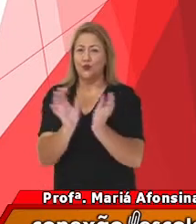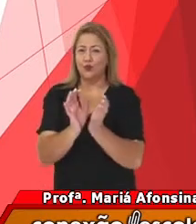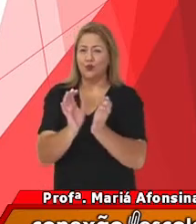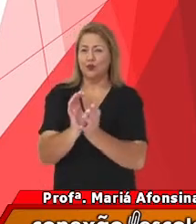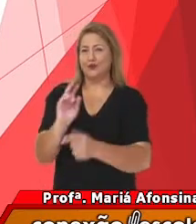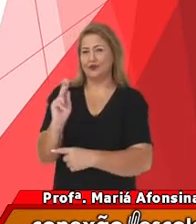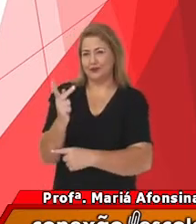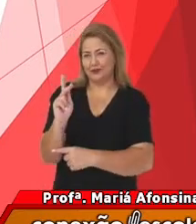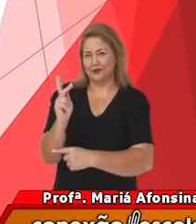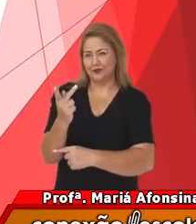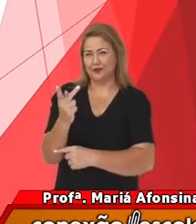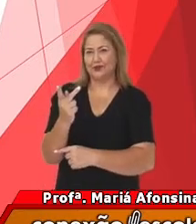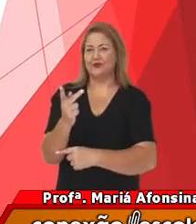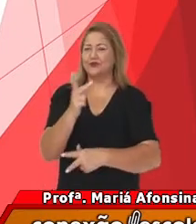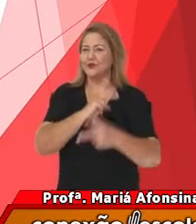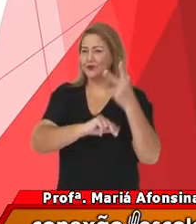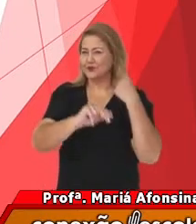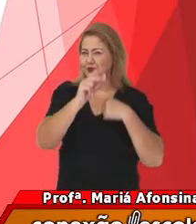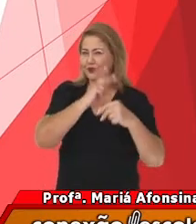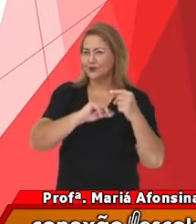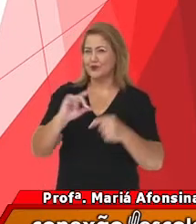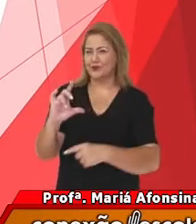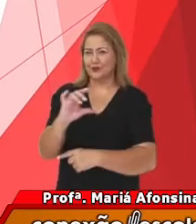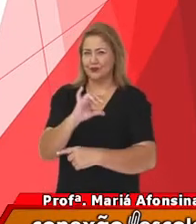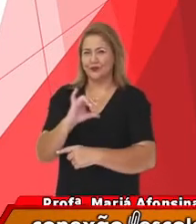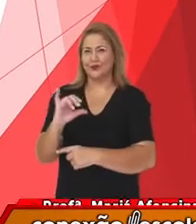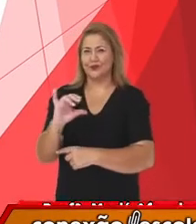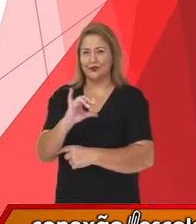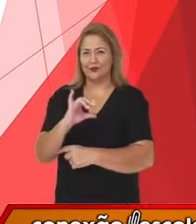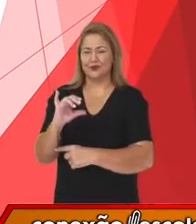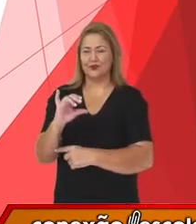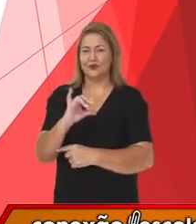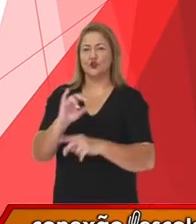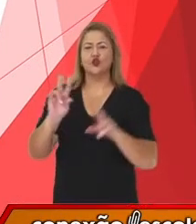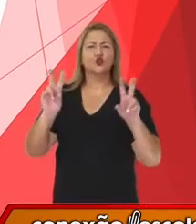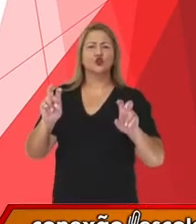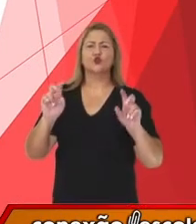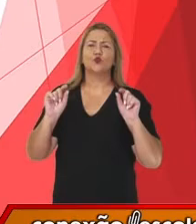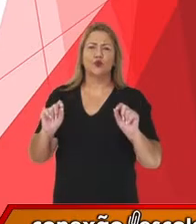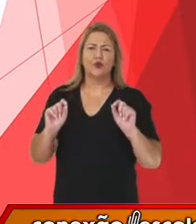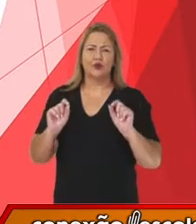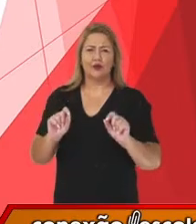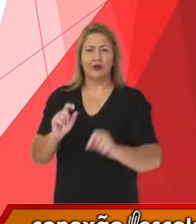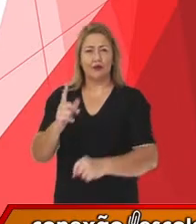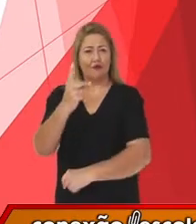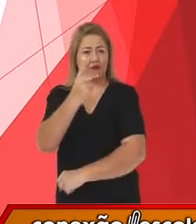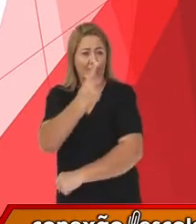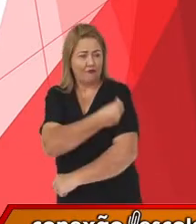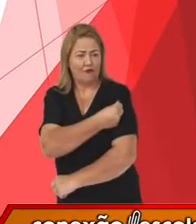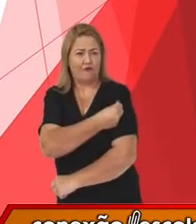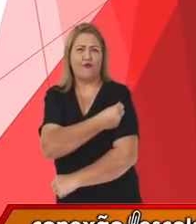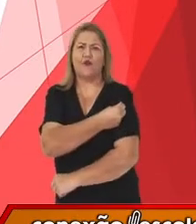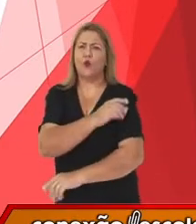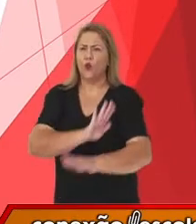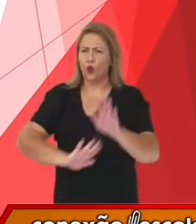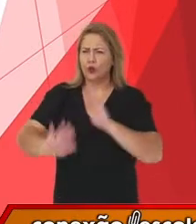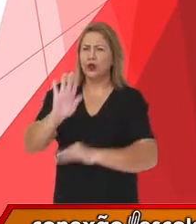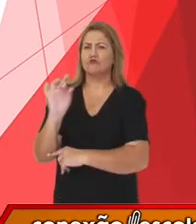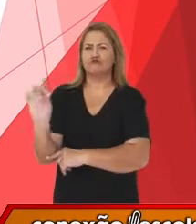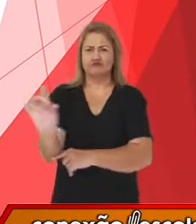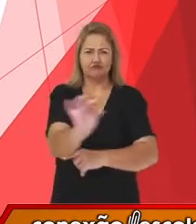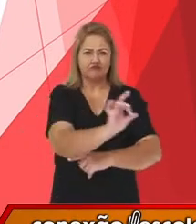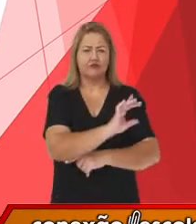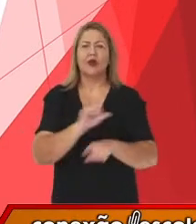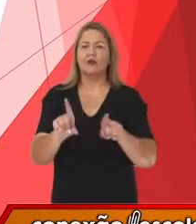agrupamento H, do ciclo da adolescência. E o título é o seguinte: Vacina, um cuidado individual